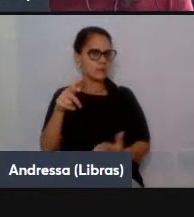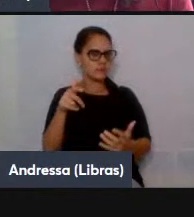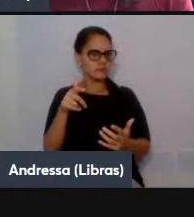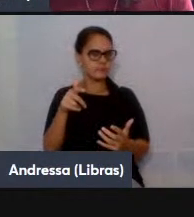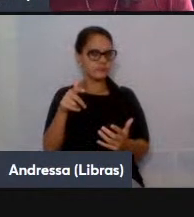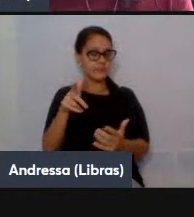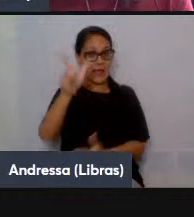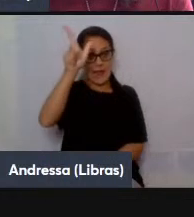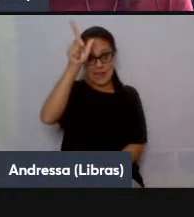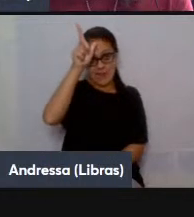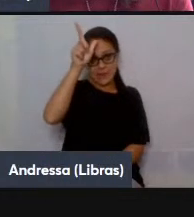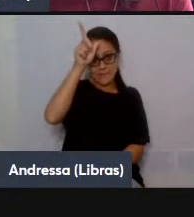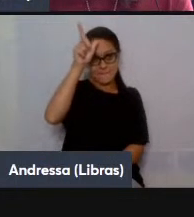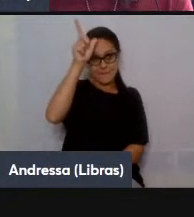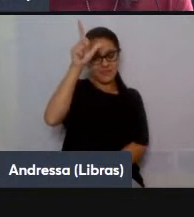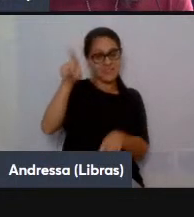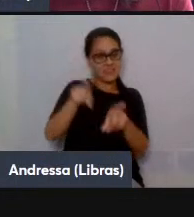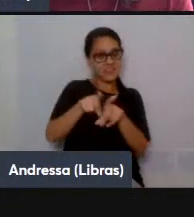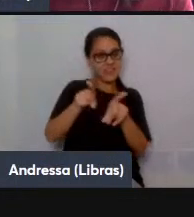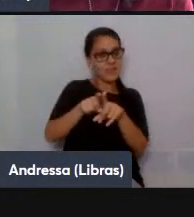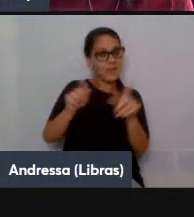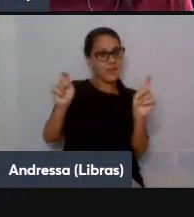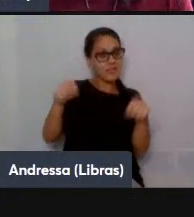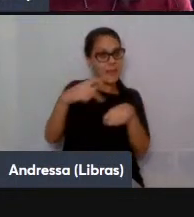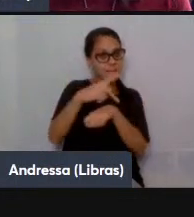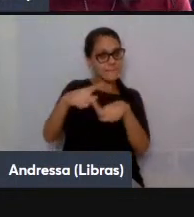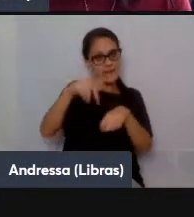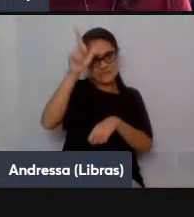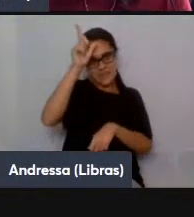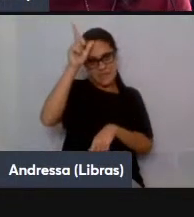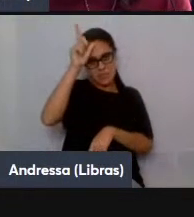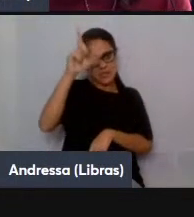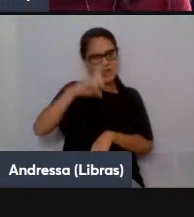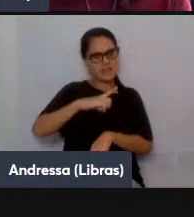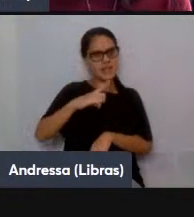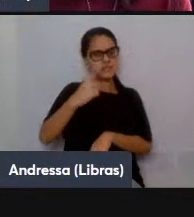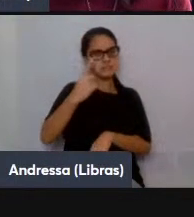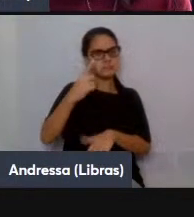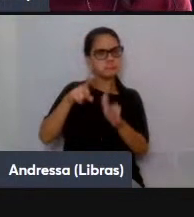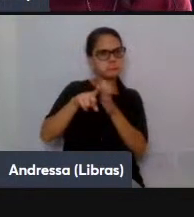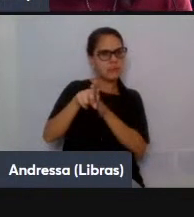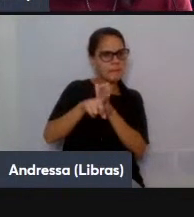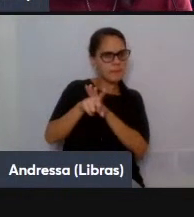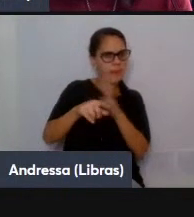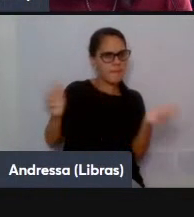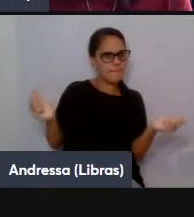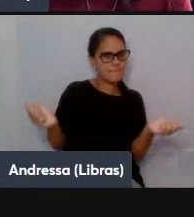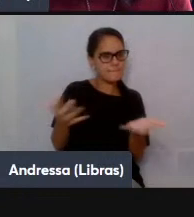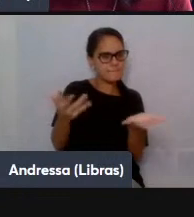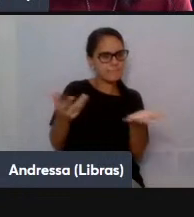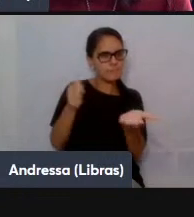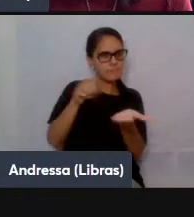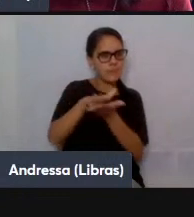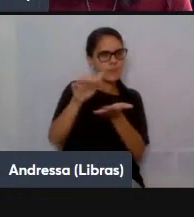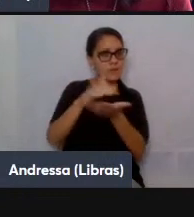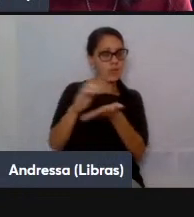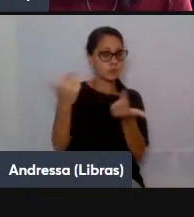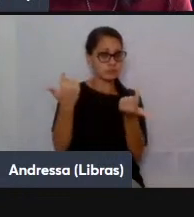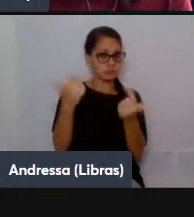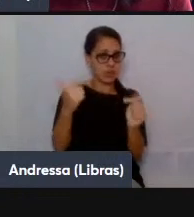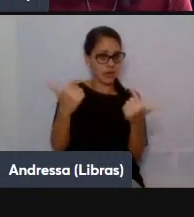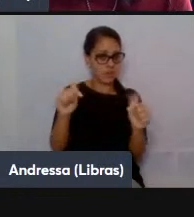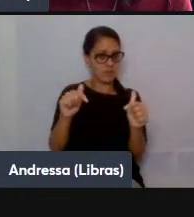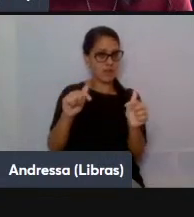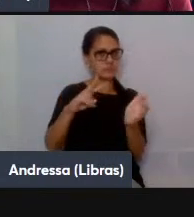alemã, que promovem a publicação de trabalhos e a tradução desses trabalhos publicados